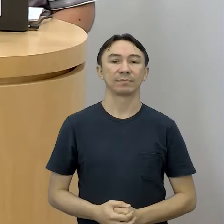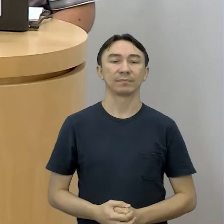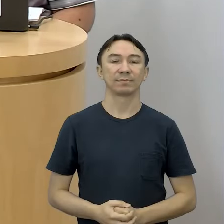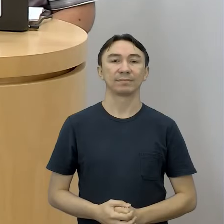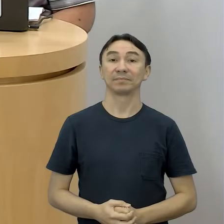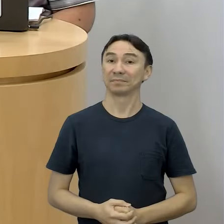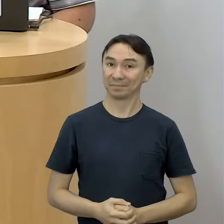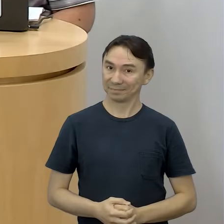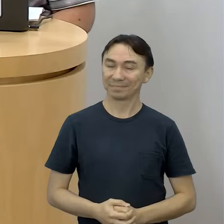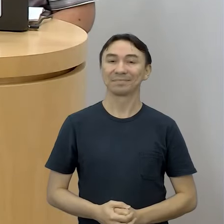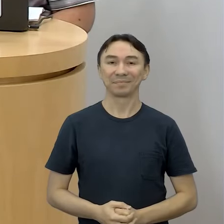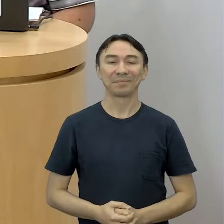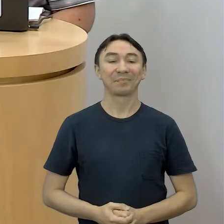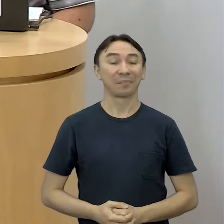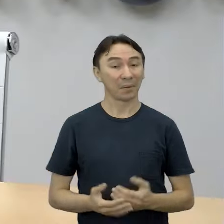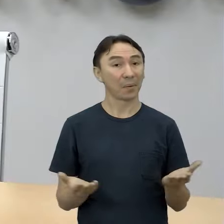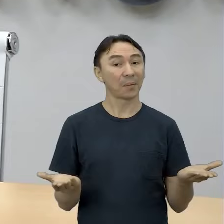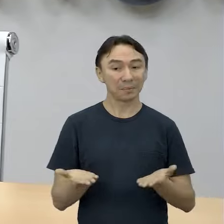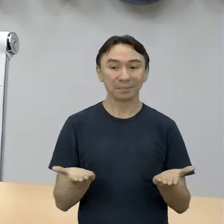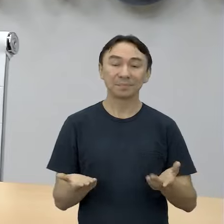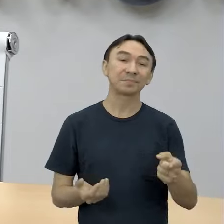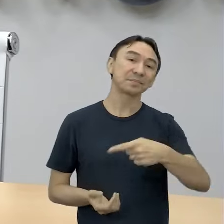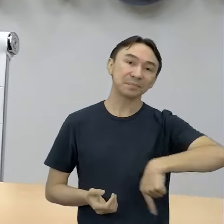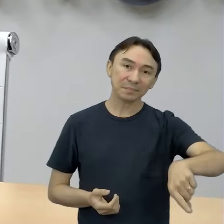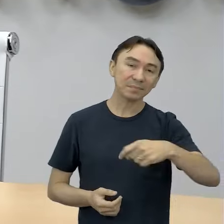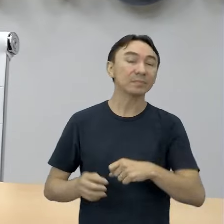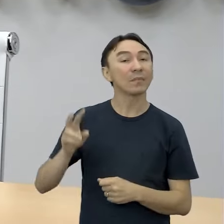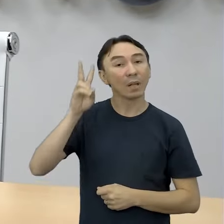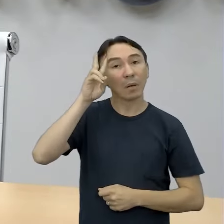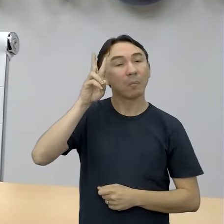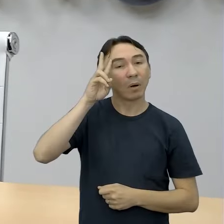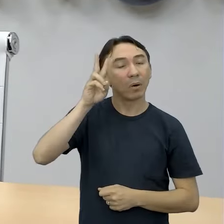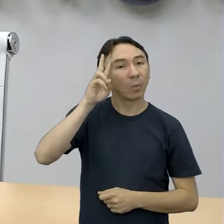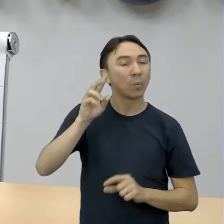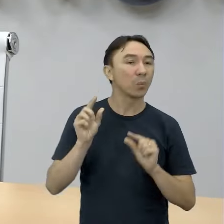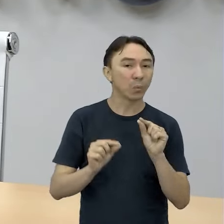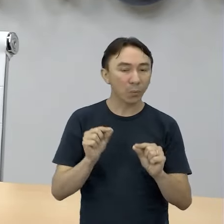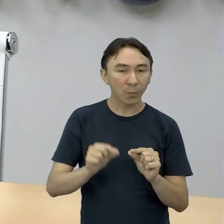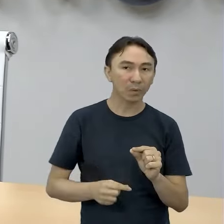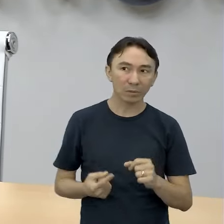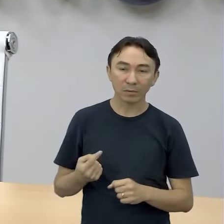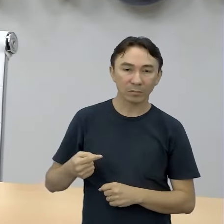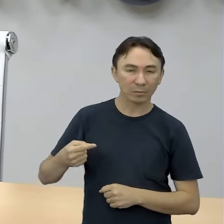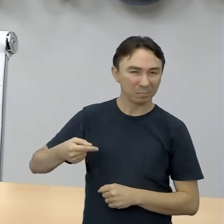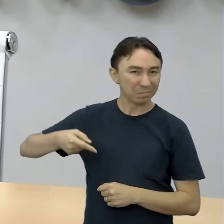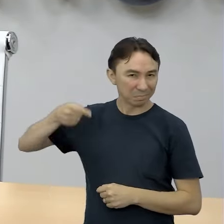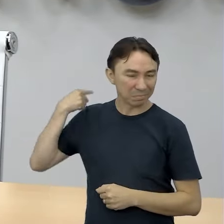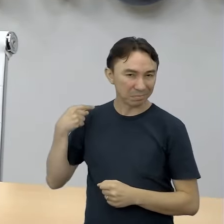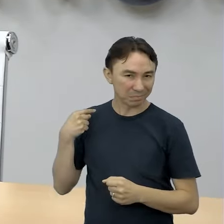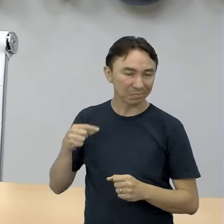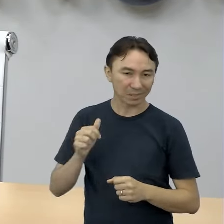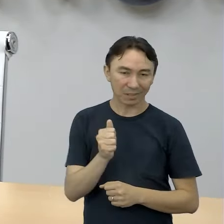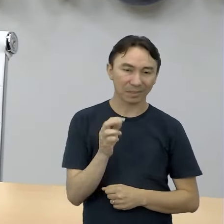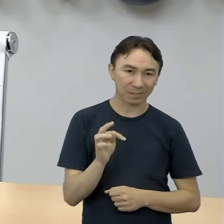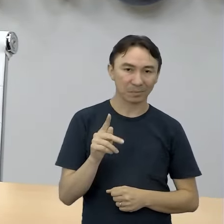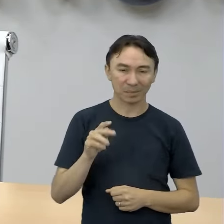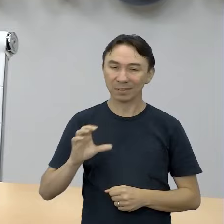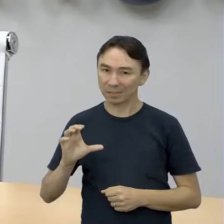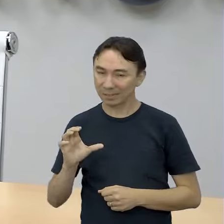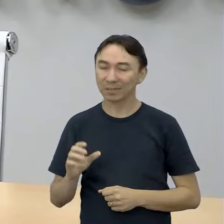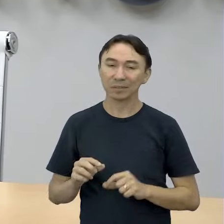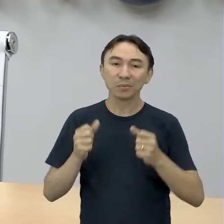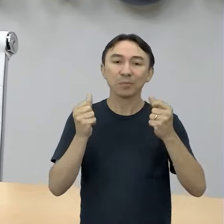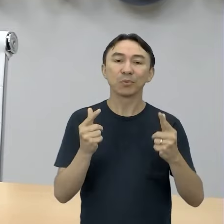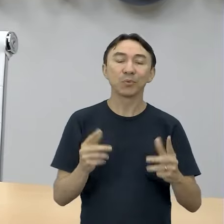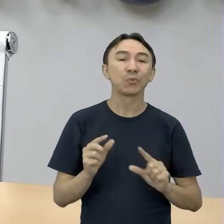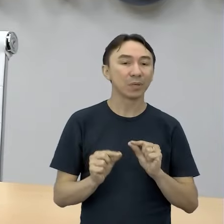Bom, agora a gente vai recordar um pouquinho o que foi dito na formação anterior, né? No ATPC anterior, a